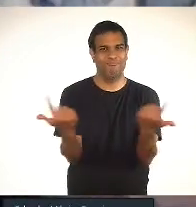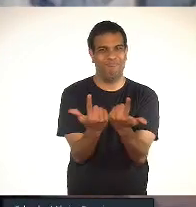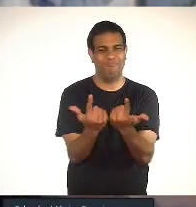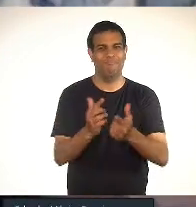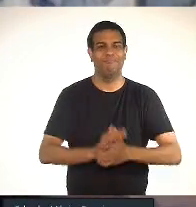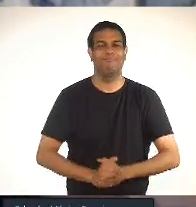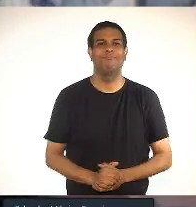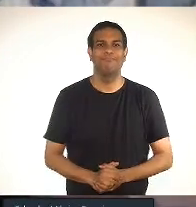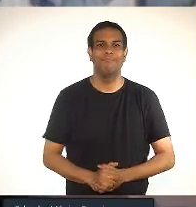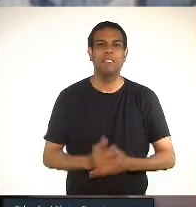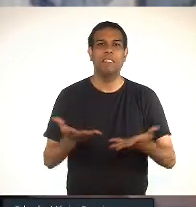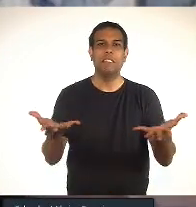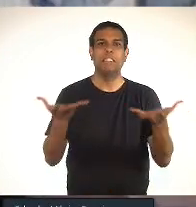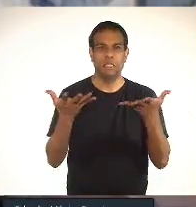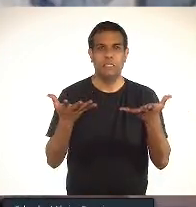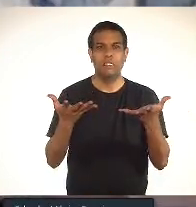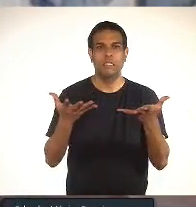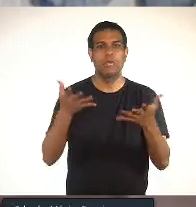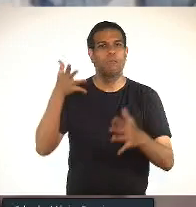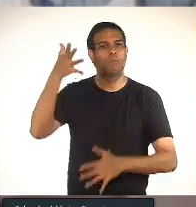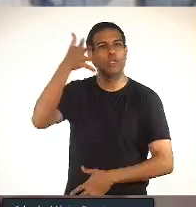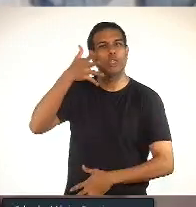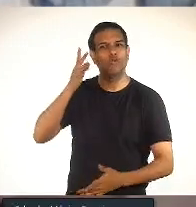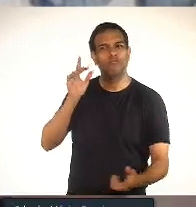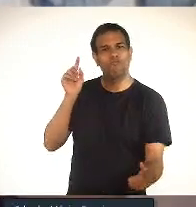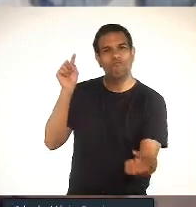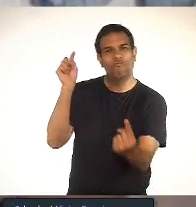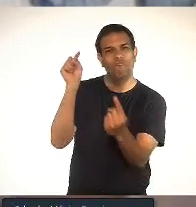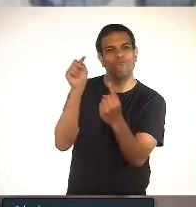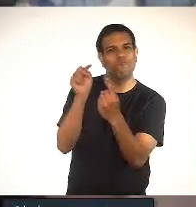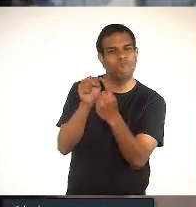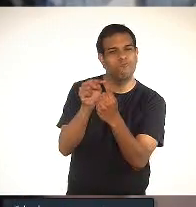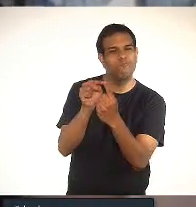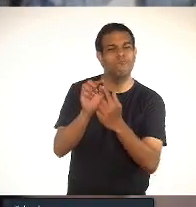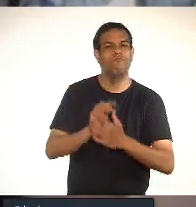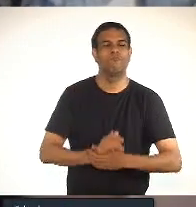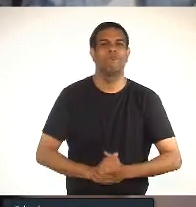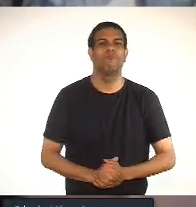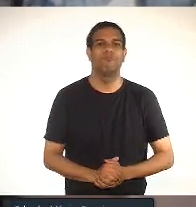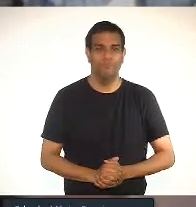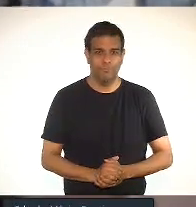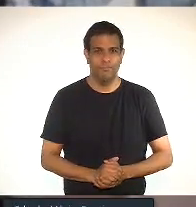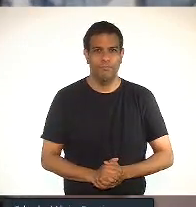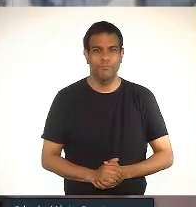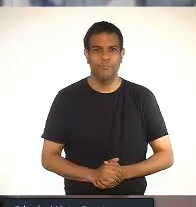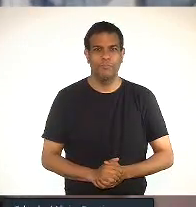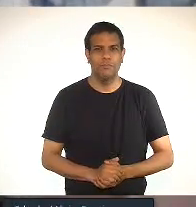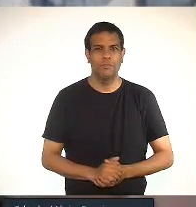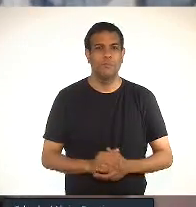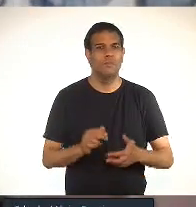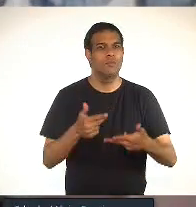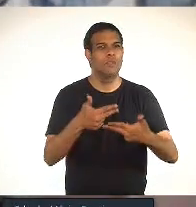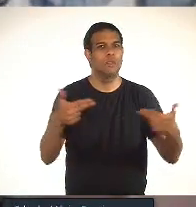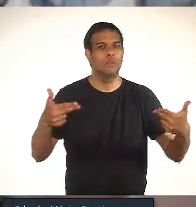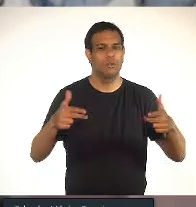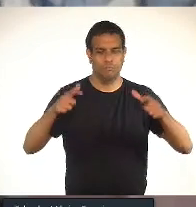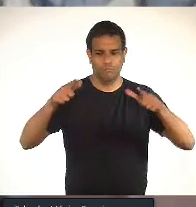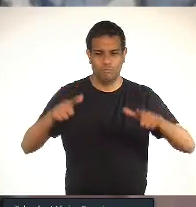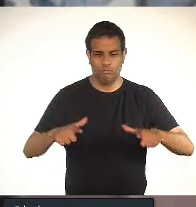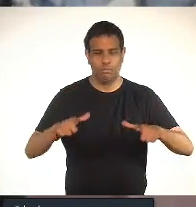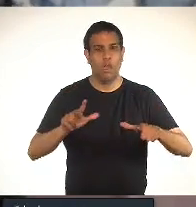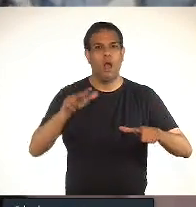Quero localizar minha fala em perspectiva ao lugar que eu ocupo hoje na